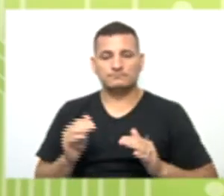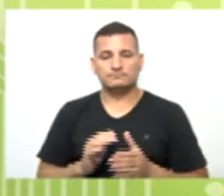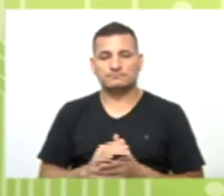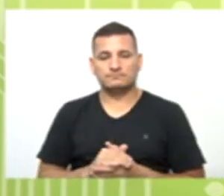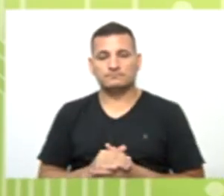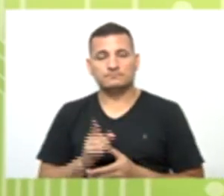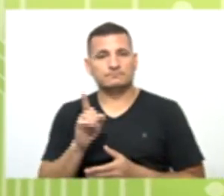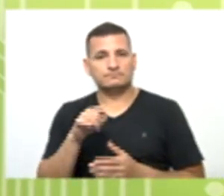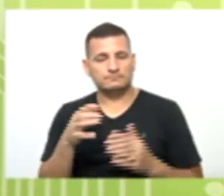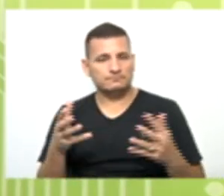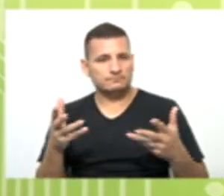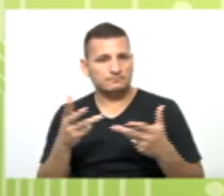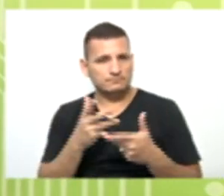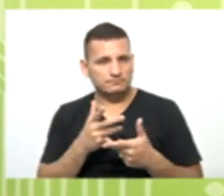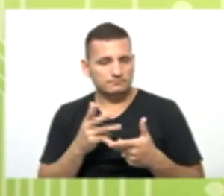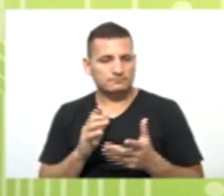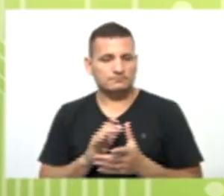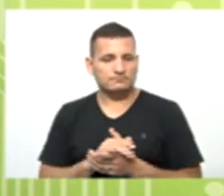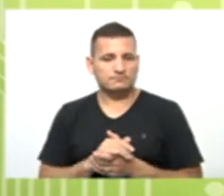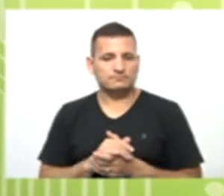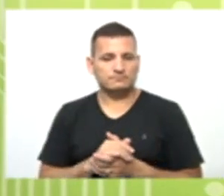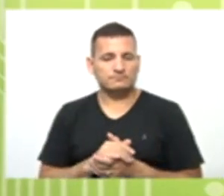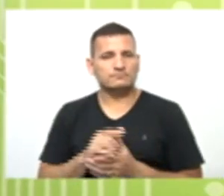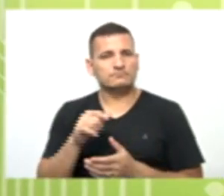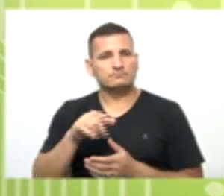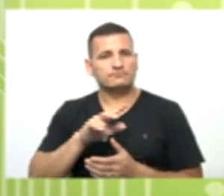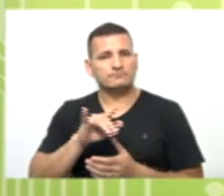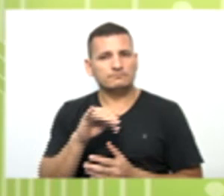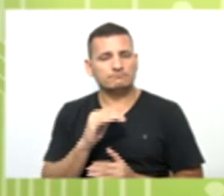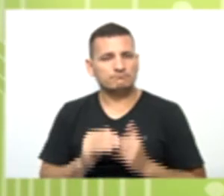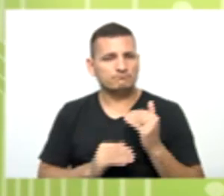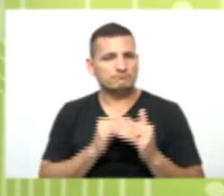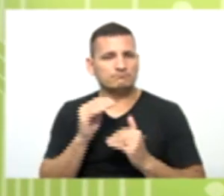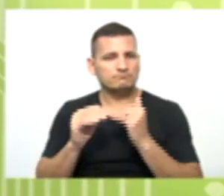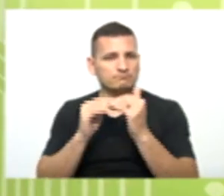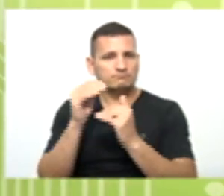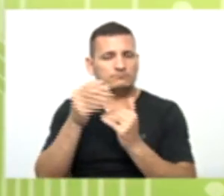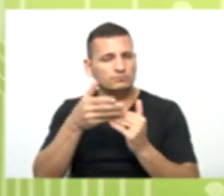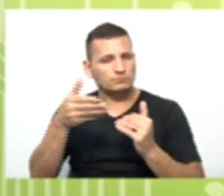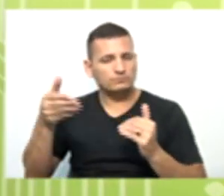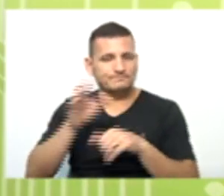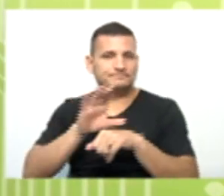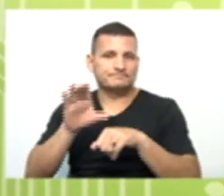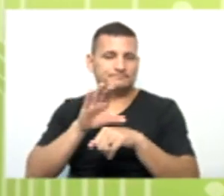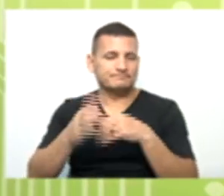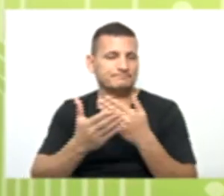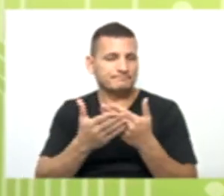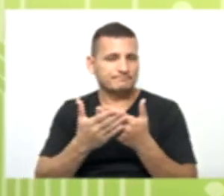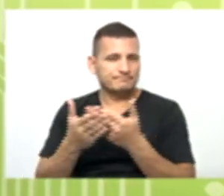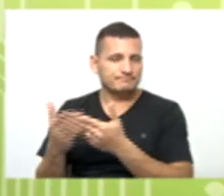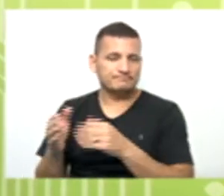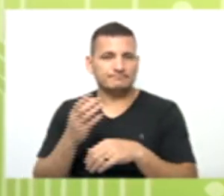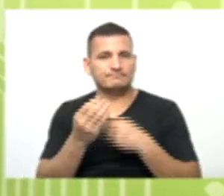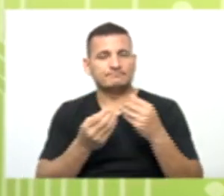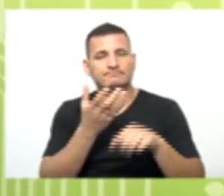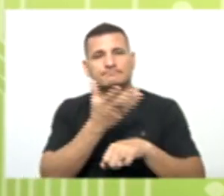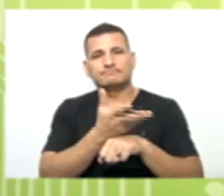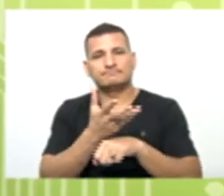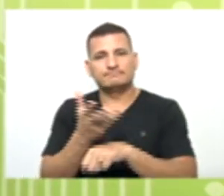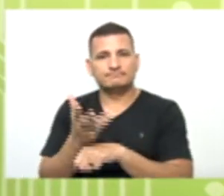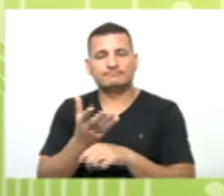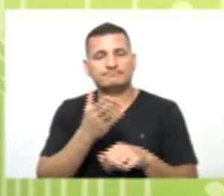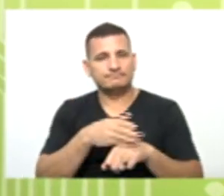são competências que serão construídas ao longo do curso por meio dessas